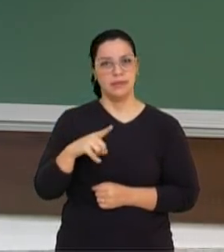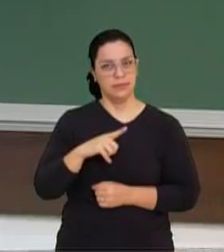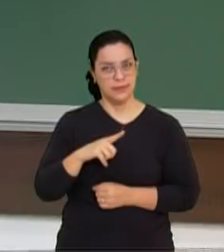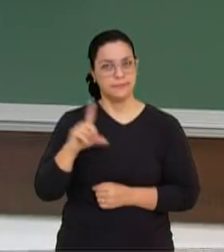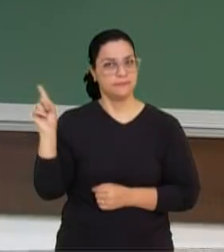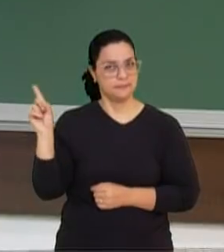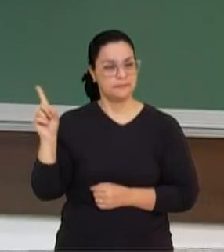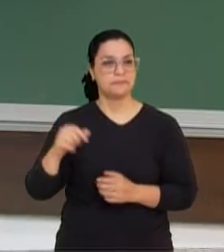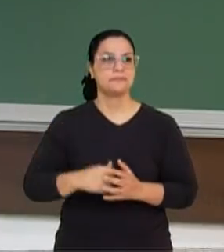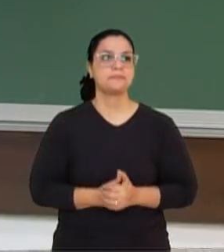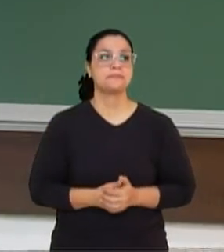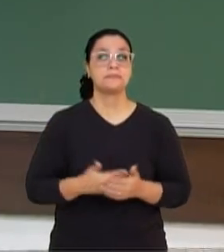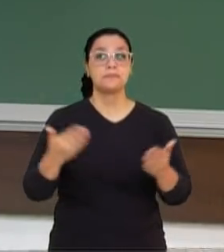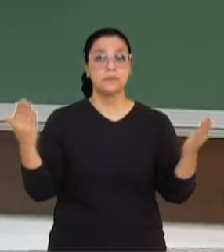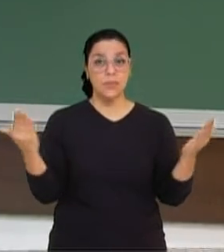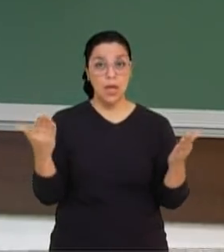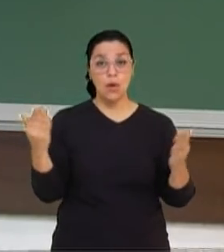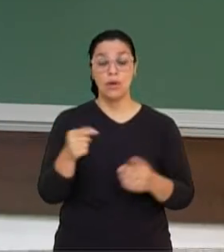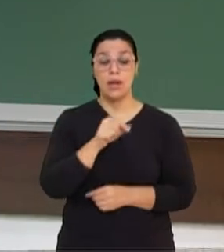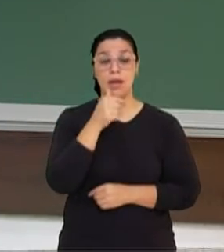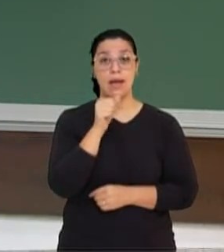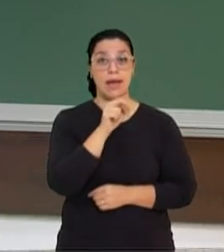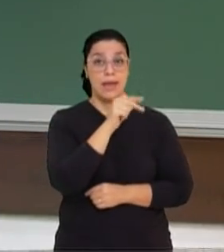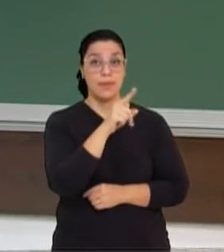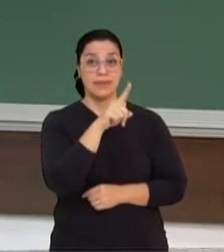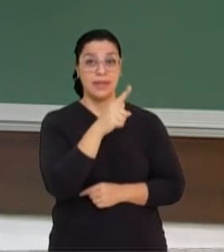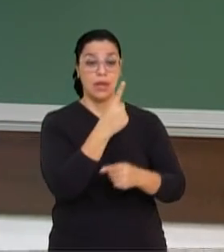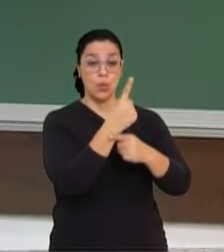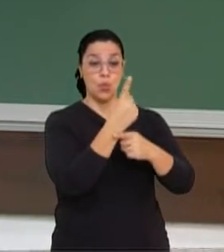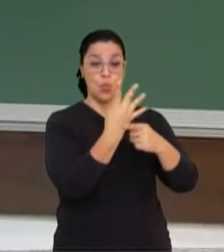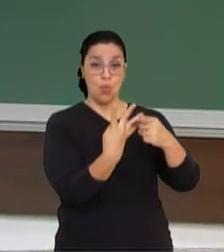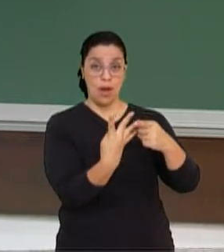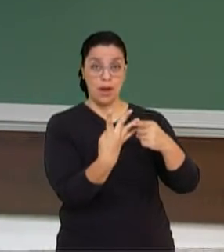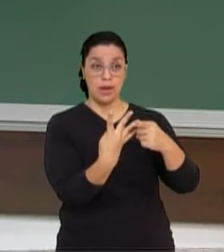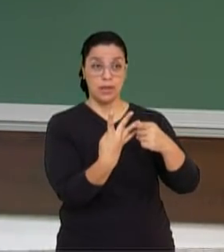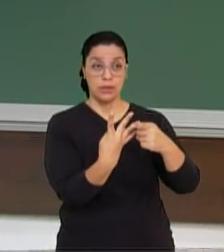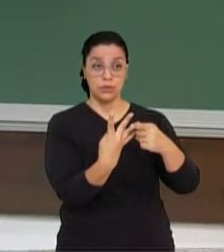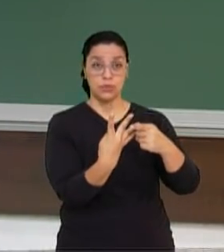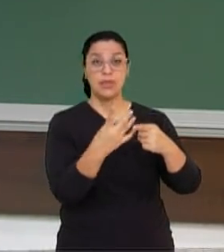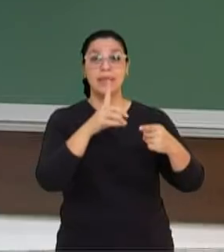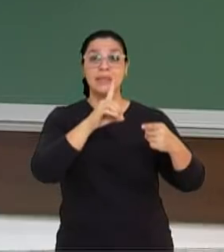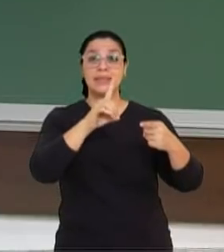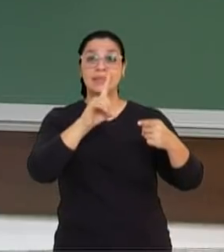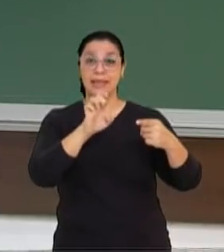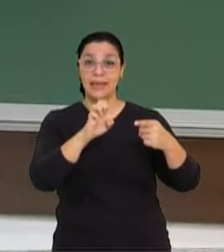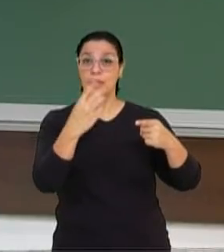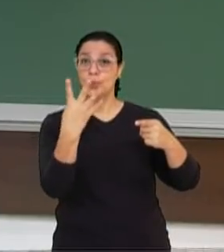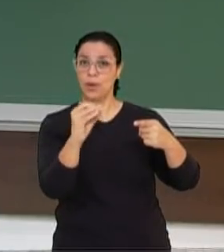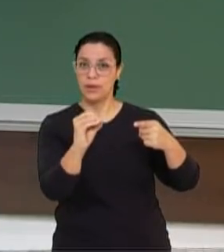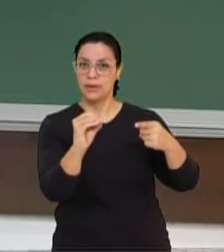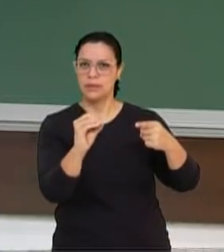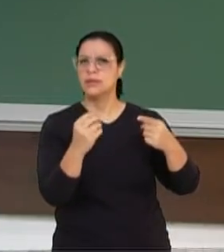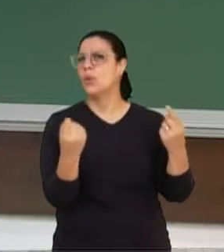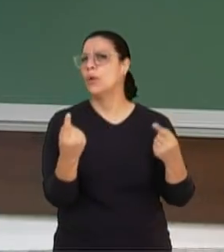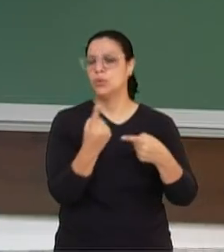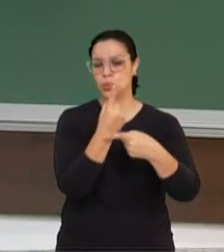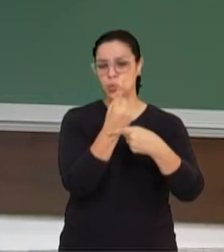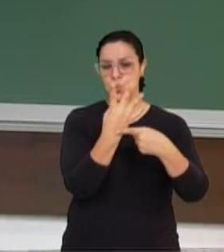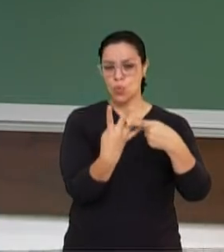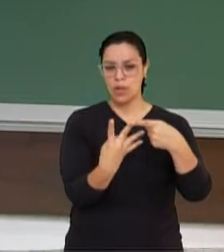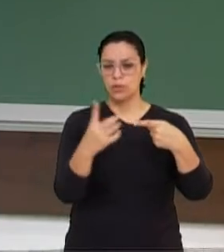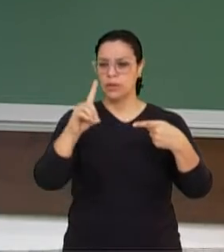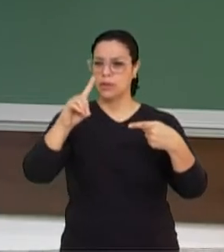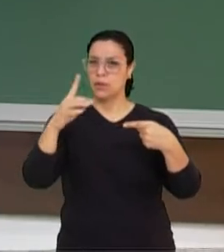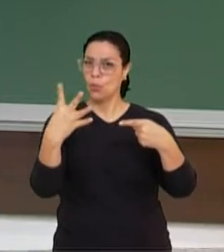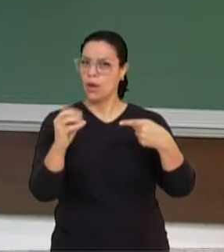anos, né? Então, sabendo que a irmã da Juliana possui 1/4 da idade de Juliana, então quanto seria 1/4, né, de